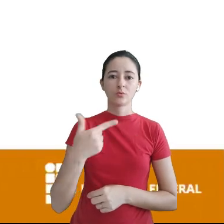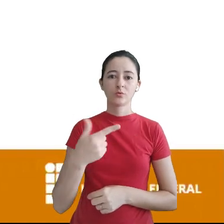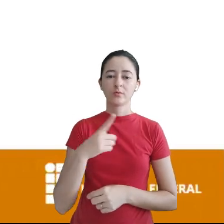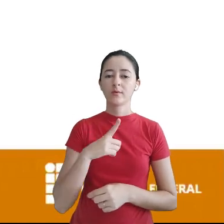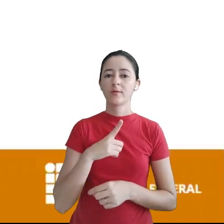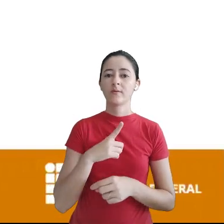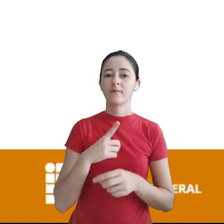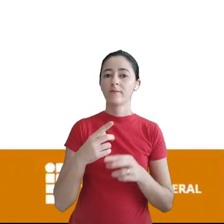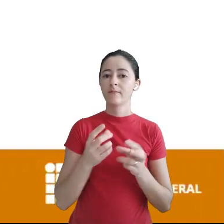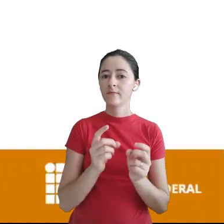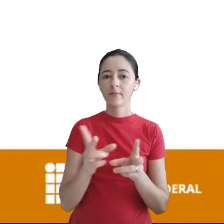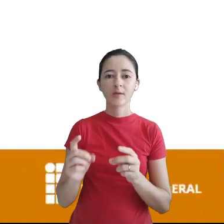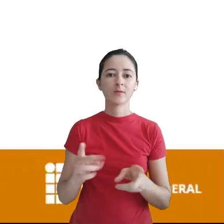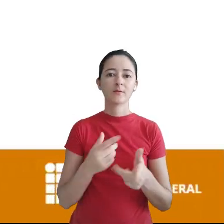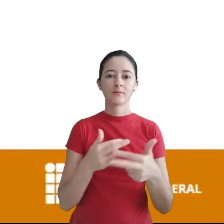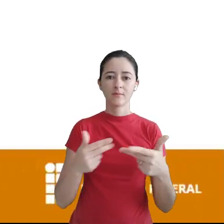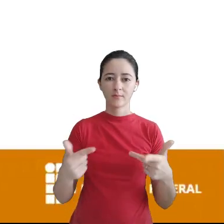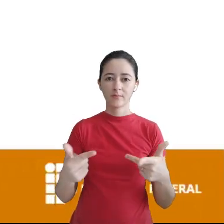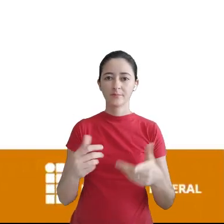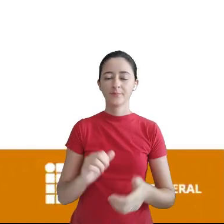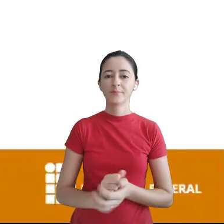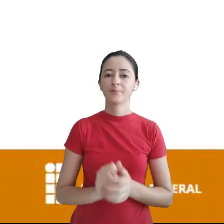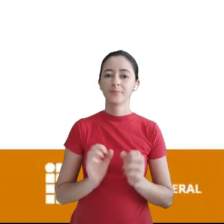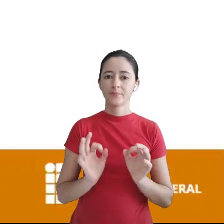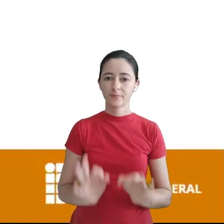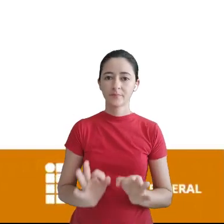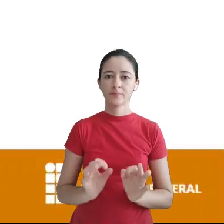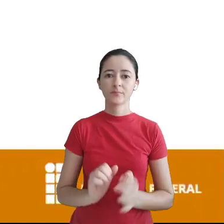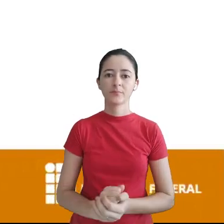tamanho 42. Eu vou vender ela várias vezes.